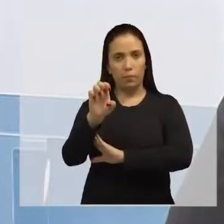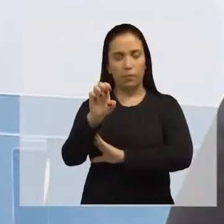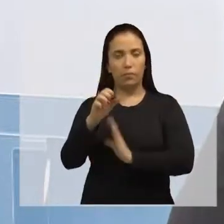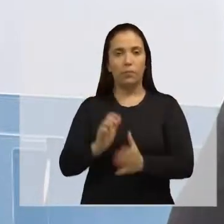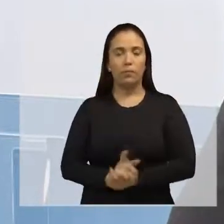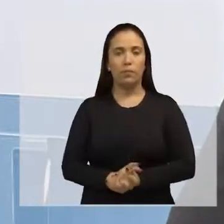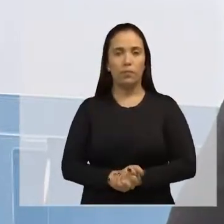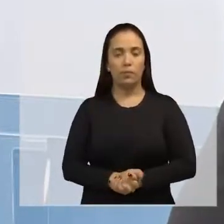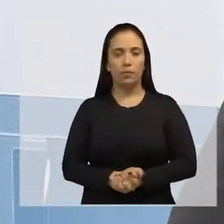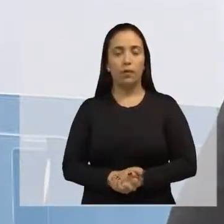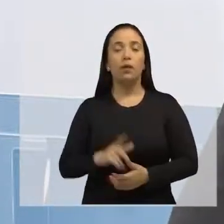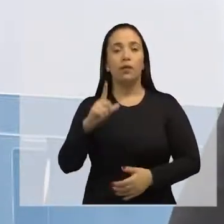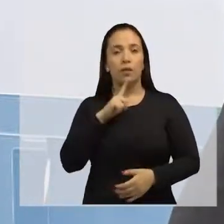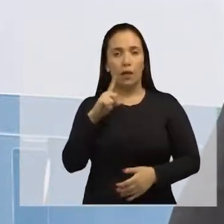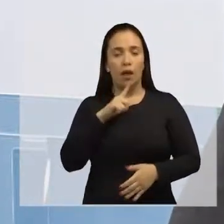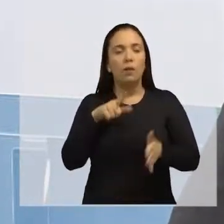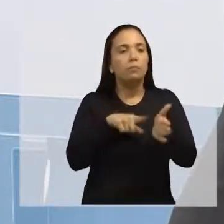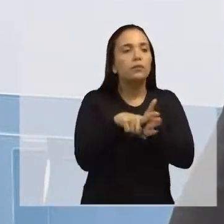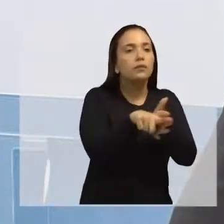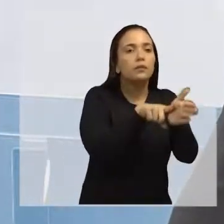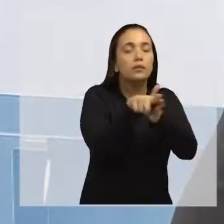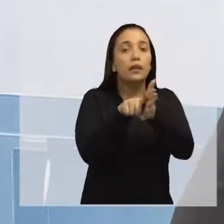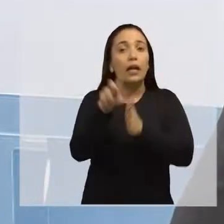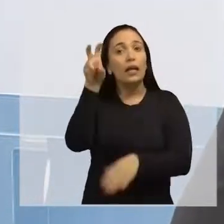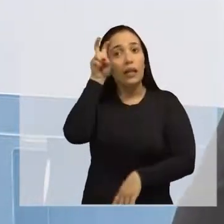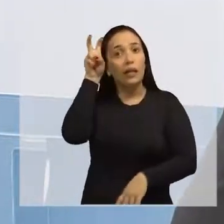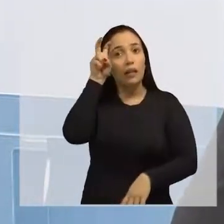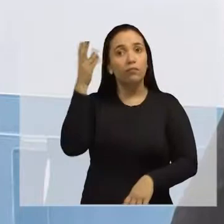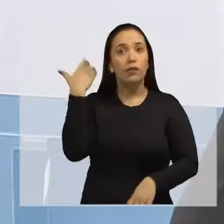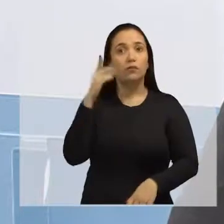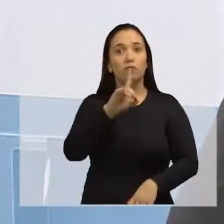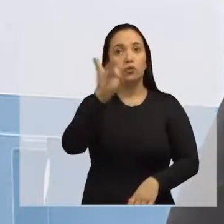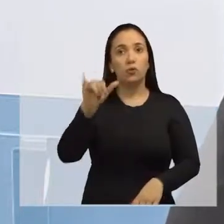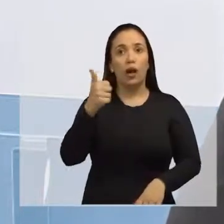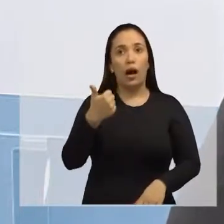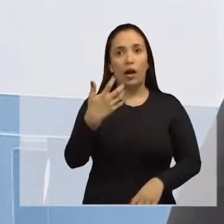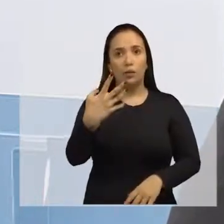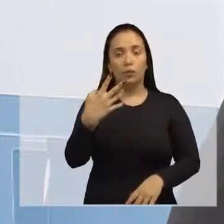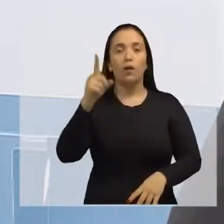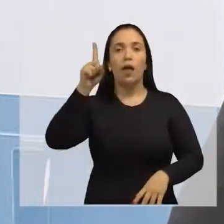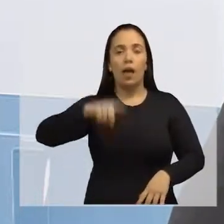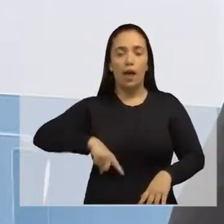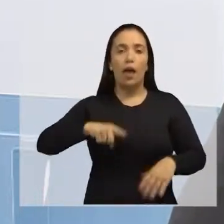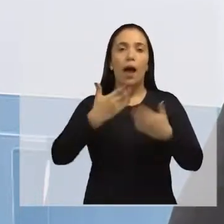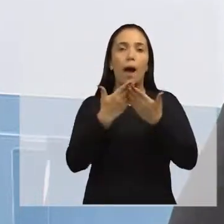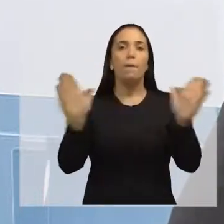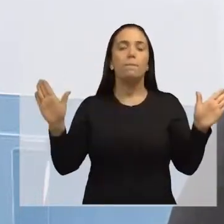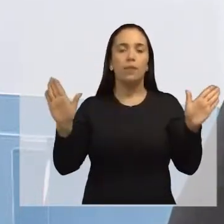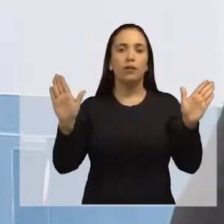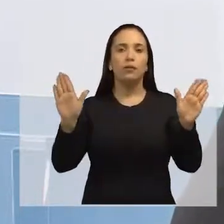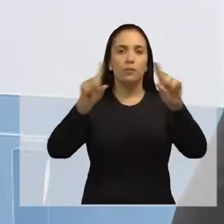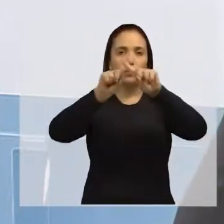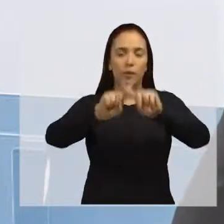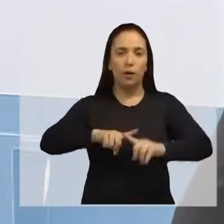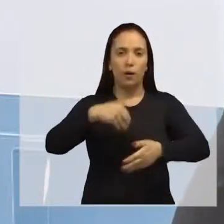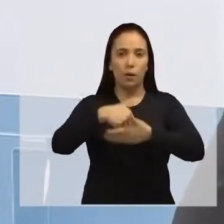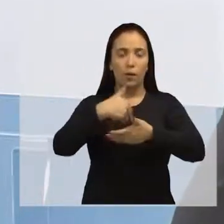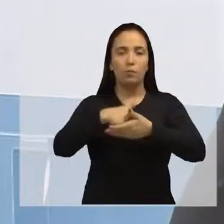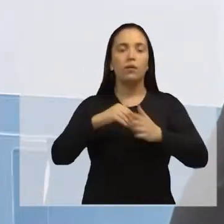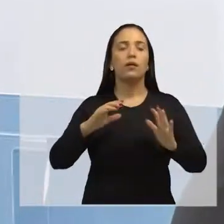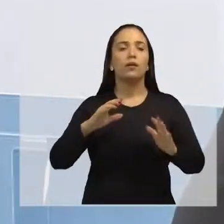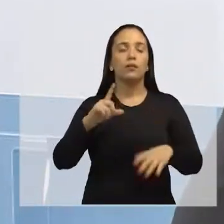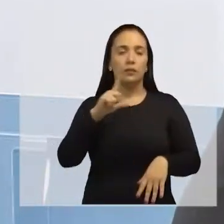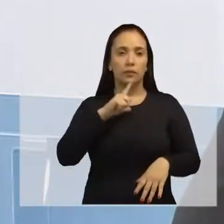foi divulgada agora nessa quinta-feira passada, dia 14, do dia da abertura da Copa, aponta que os brasileiros estão confiantes com a vitória do Brasil na Copa do